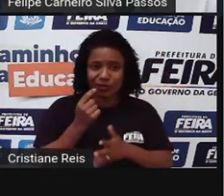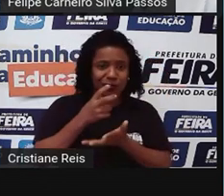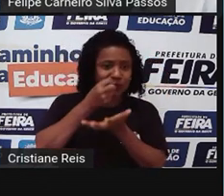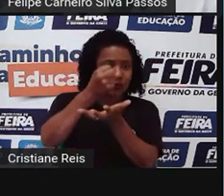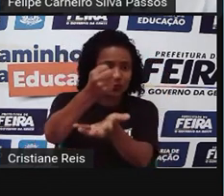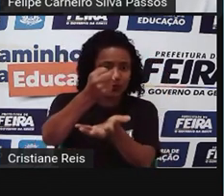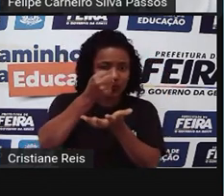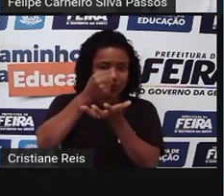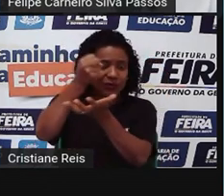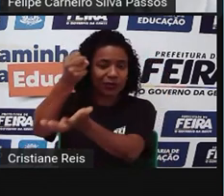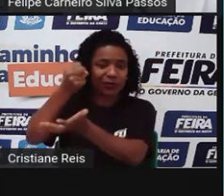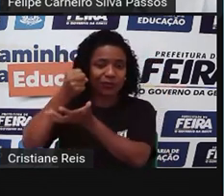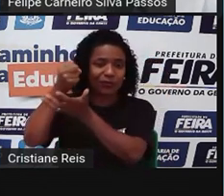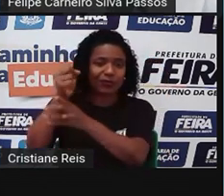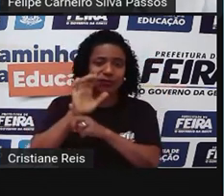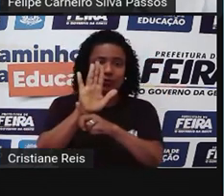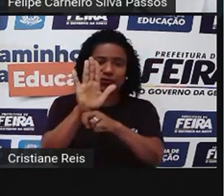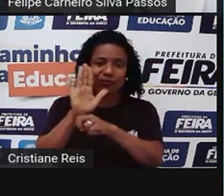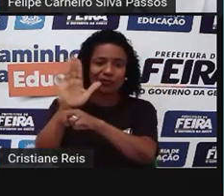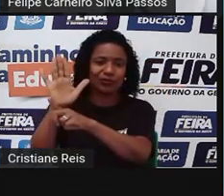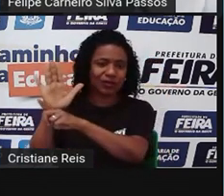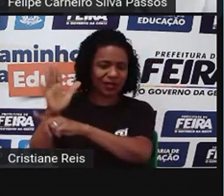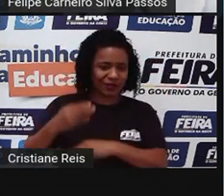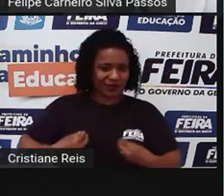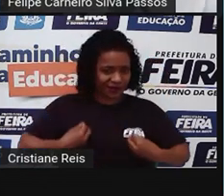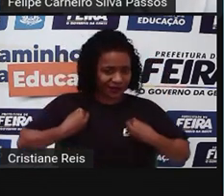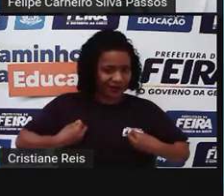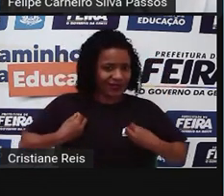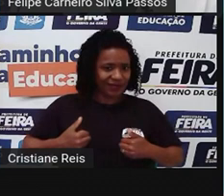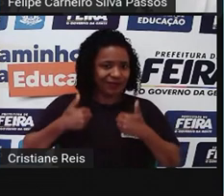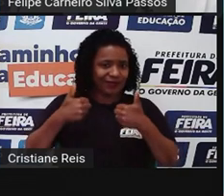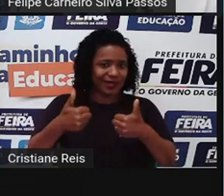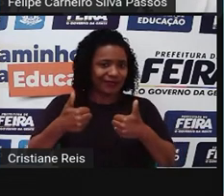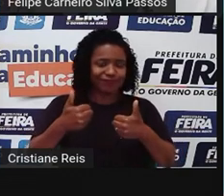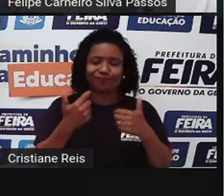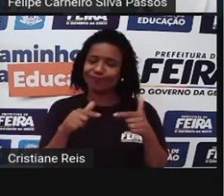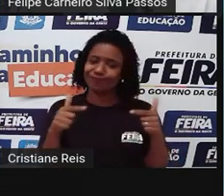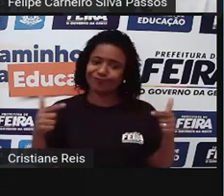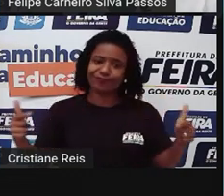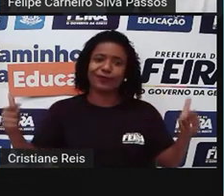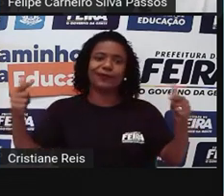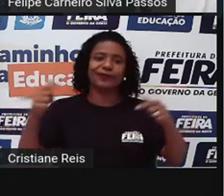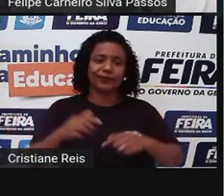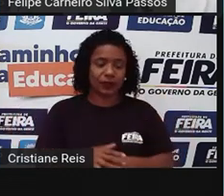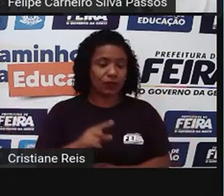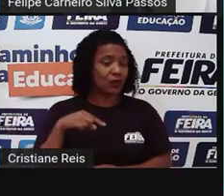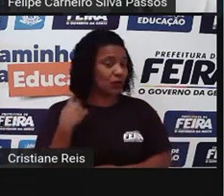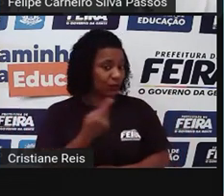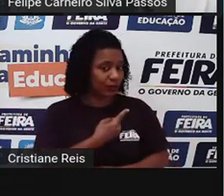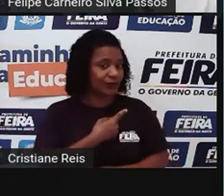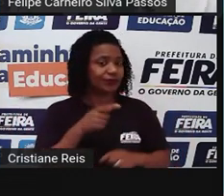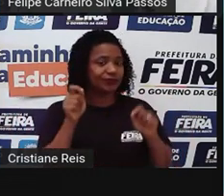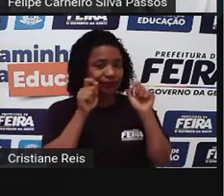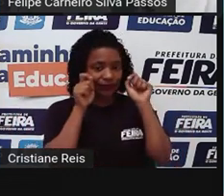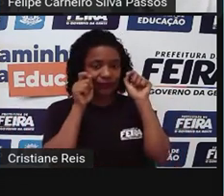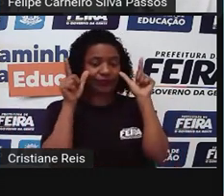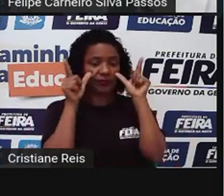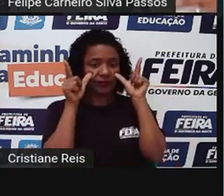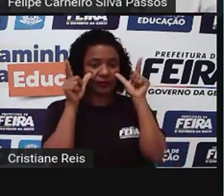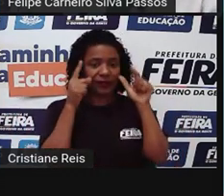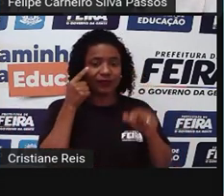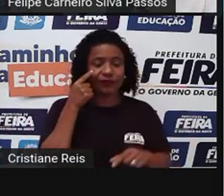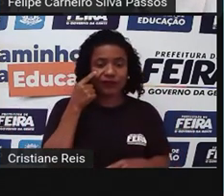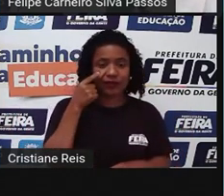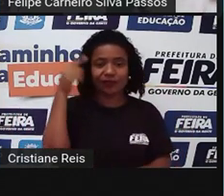ele gera riquezas, ele gera qualidade de vida. Então, é bom para a gente ficar ligado também, né, na construção do nosso país e do